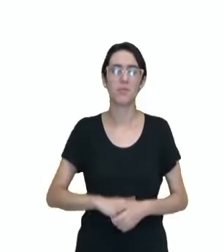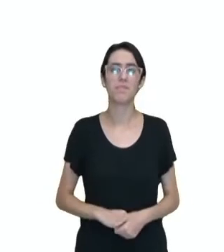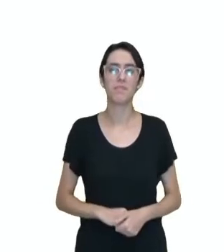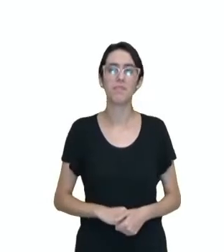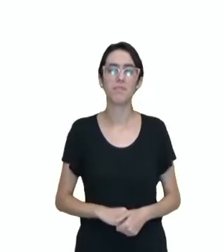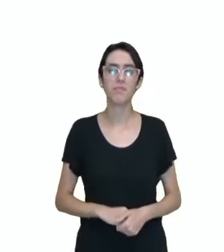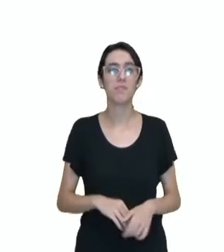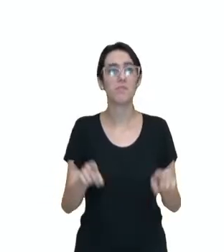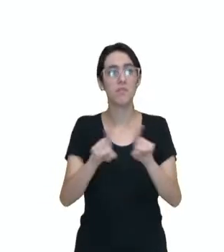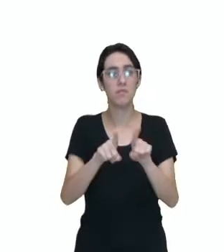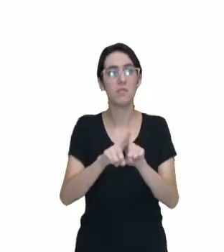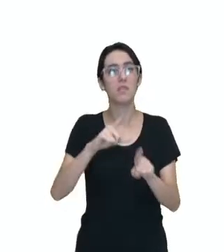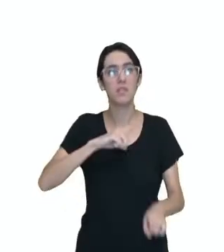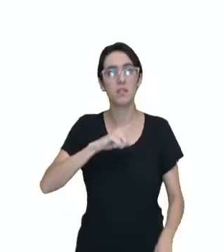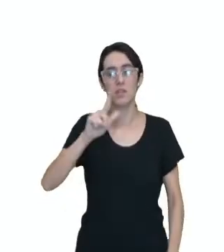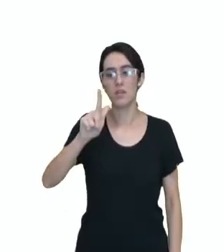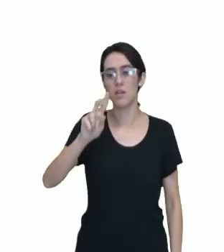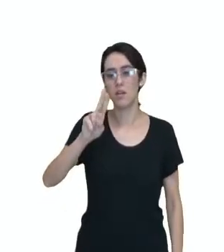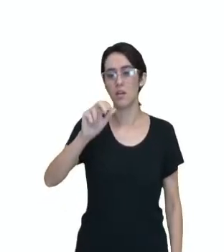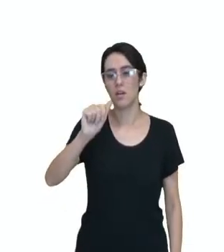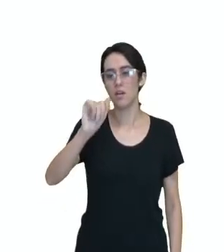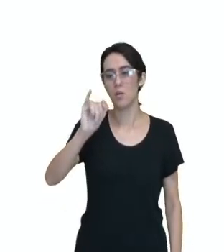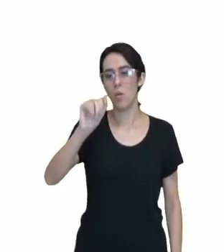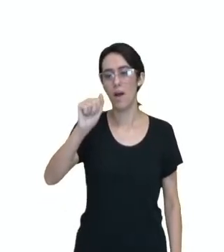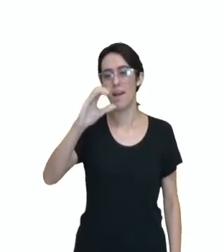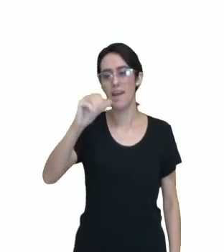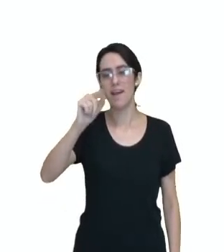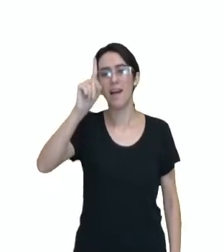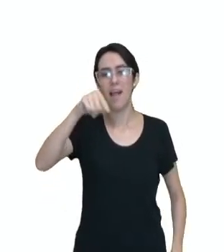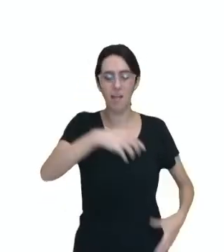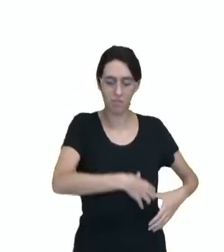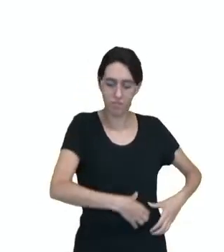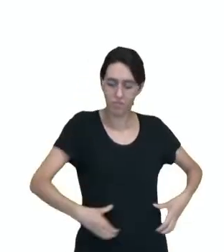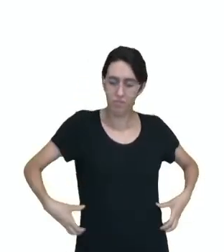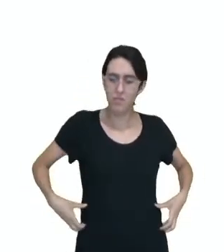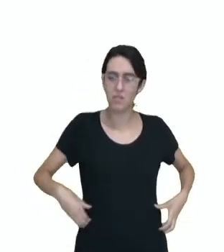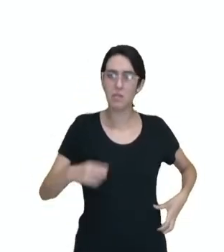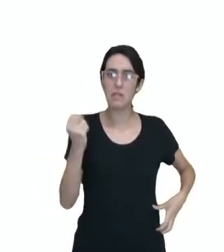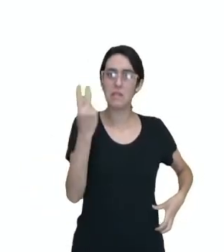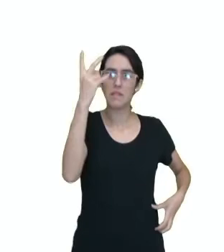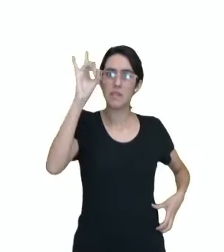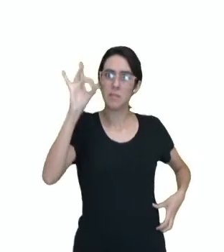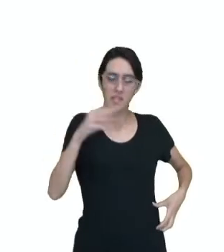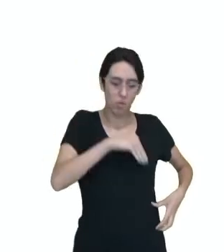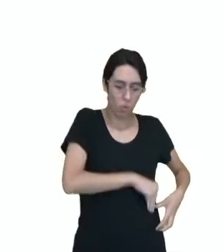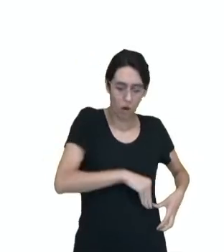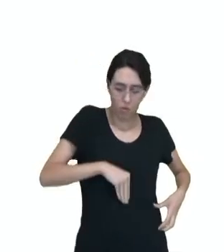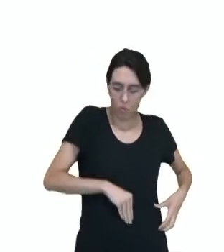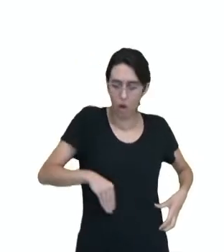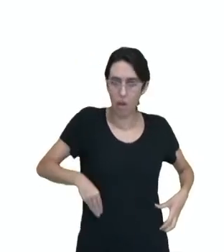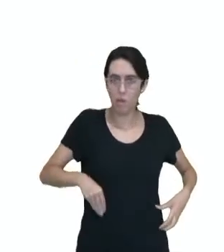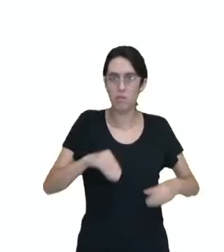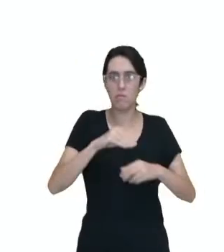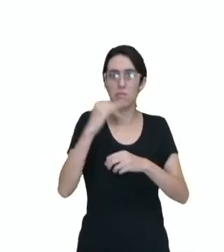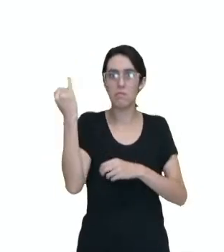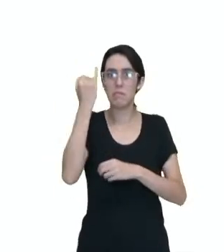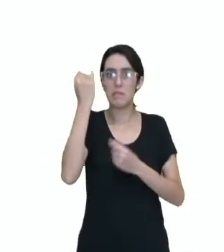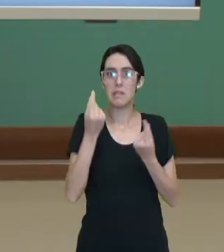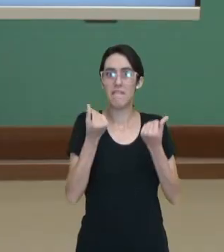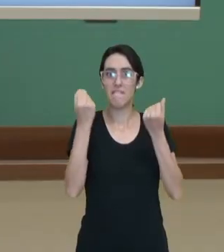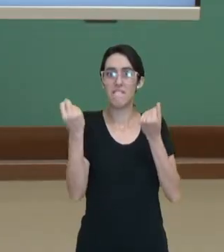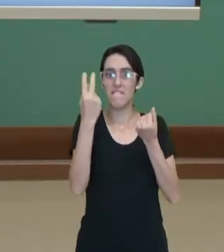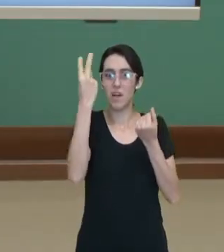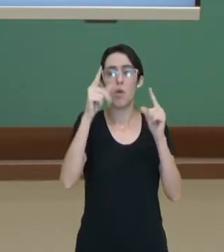a guaiaca, né, que é um cinto, gente, para carregar valores, e um chapéu simples. Outros acessórios